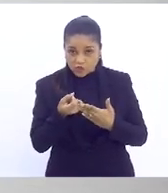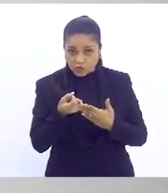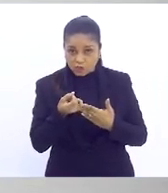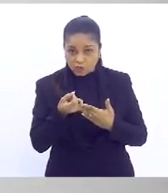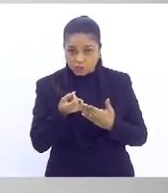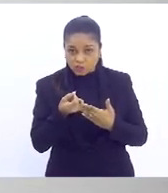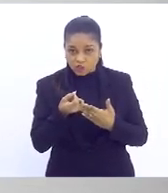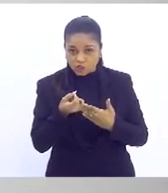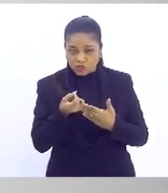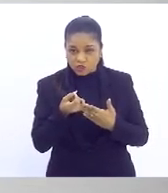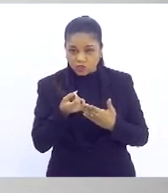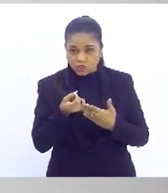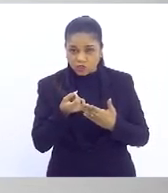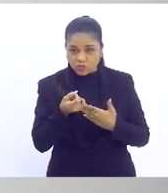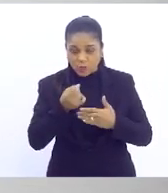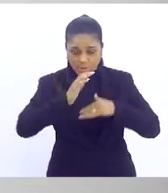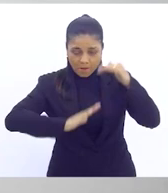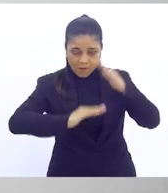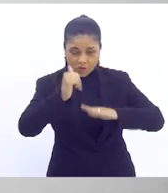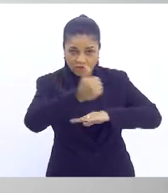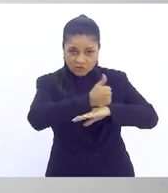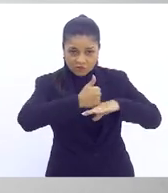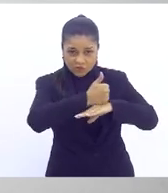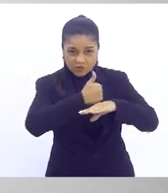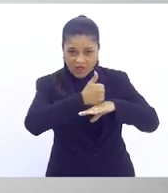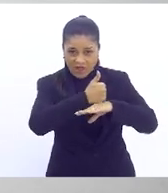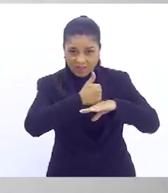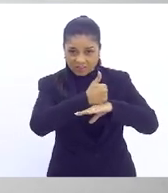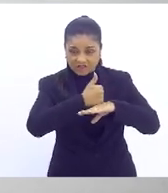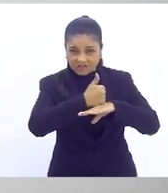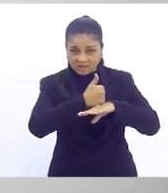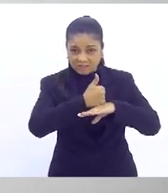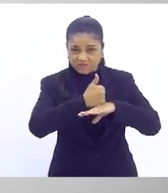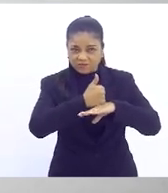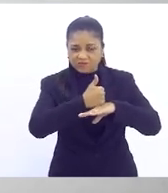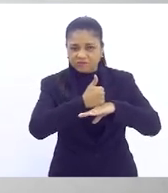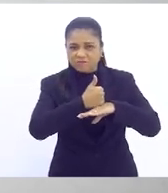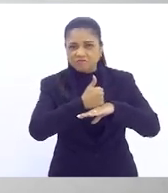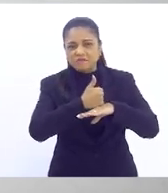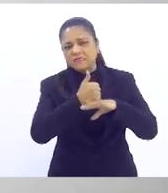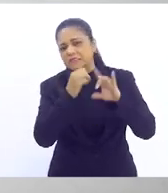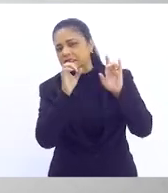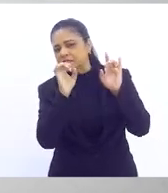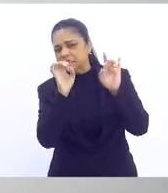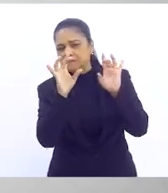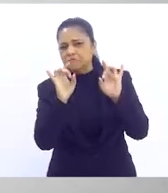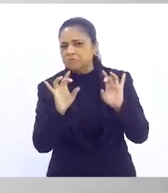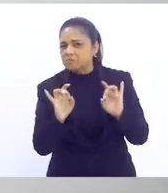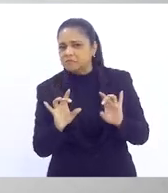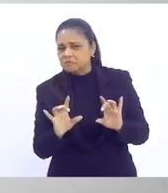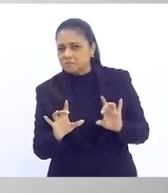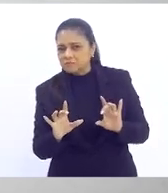se chegou algum número eu não sei se com a especificidade